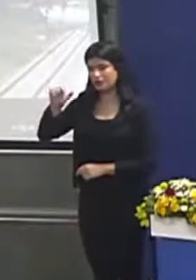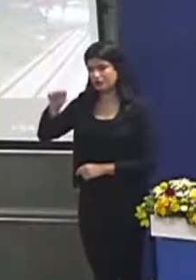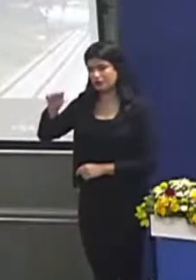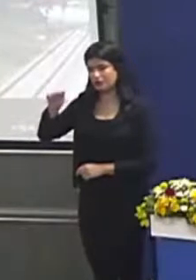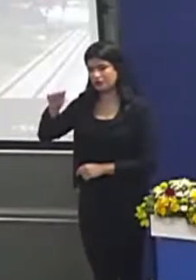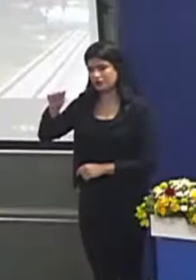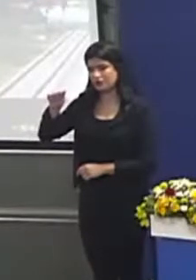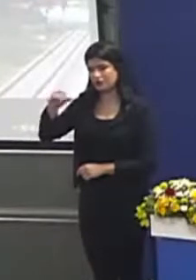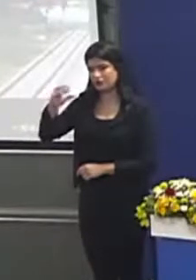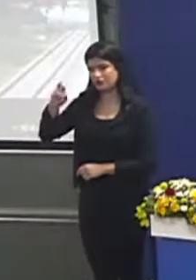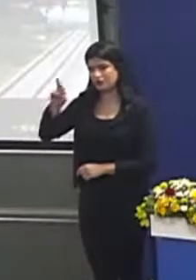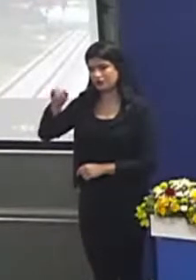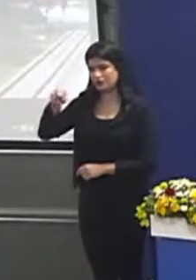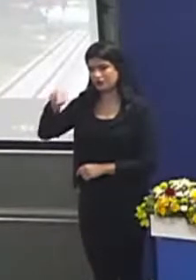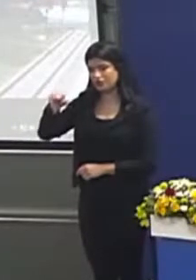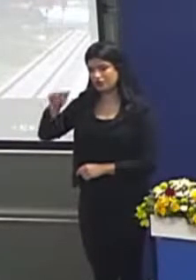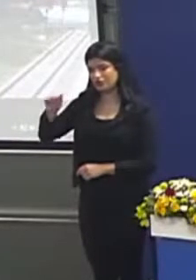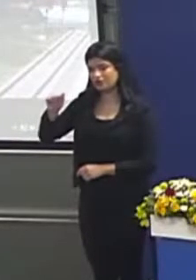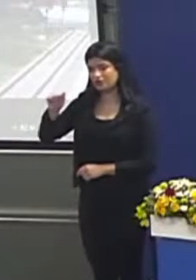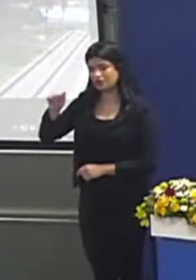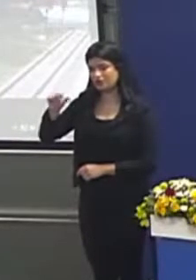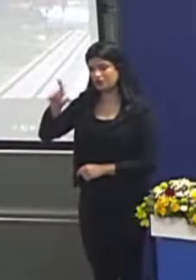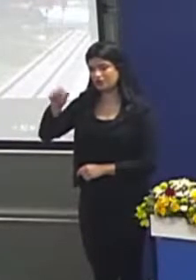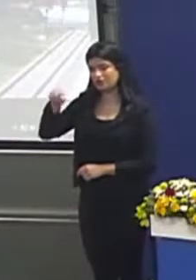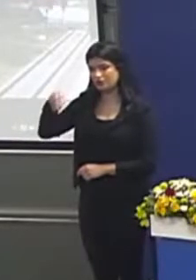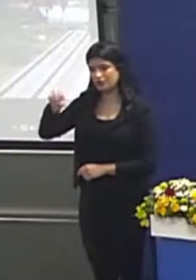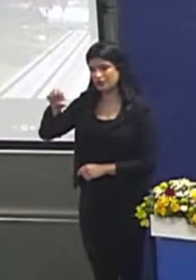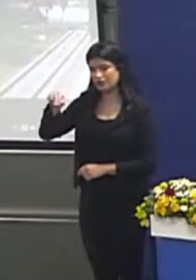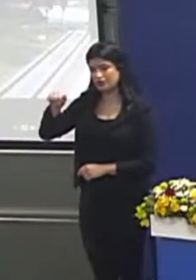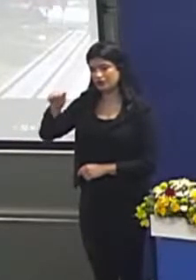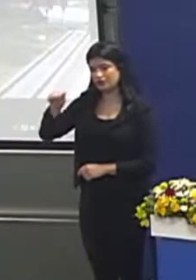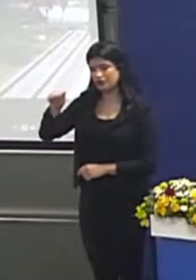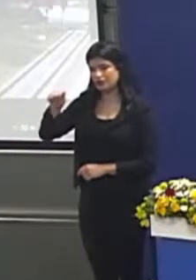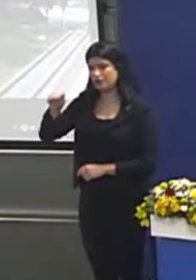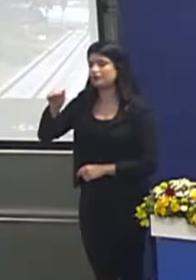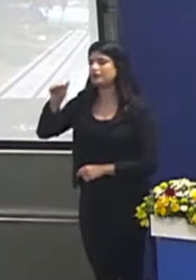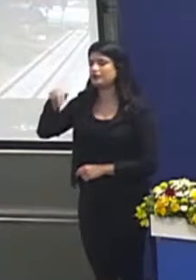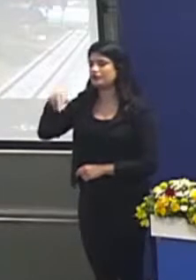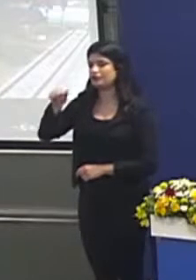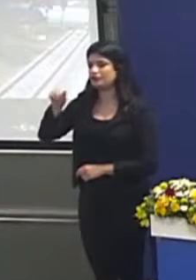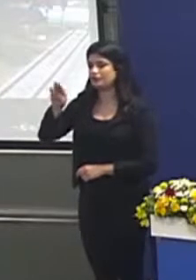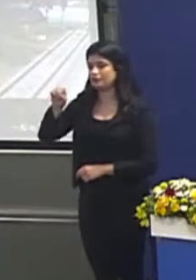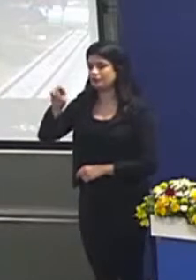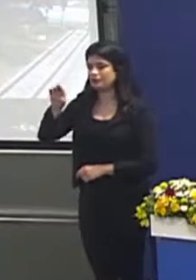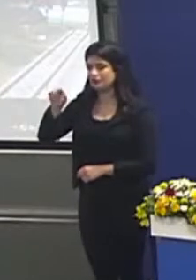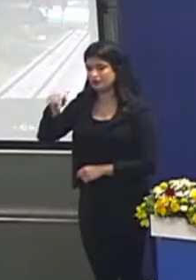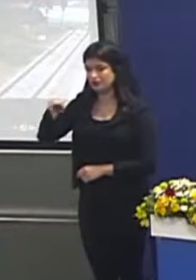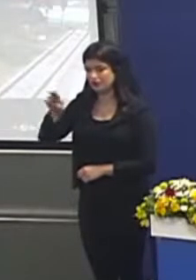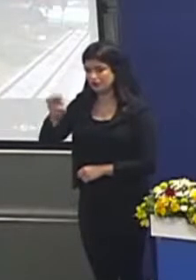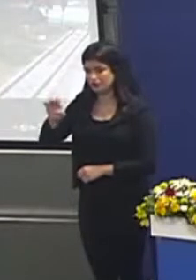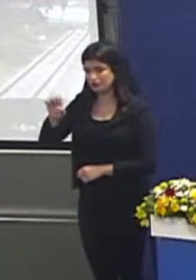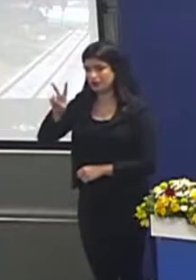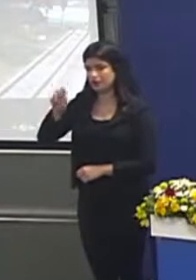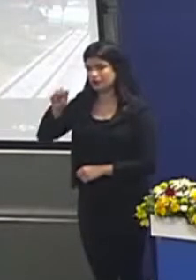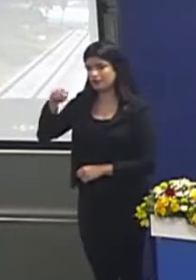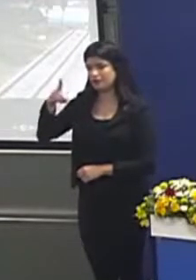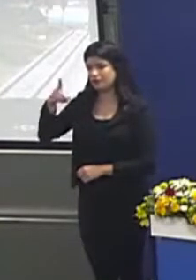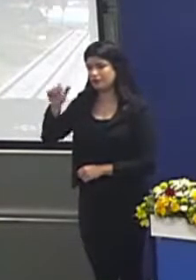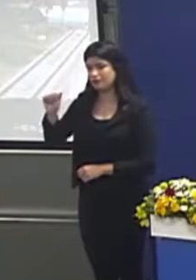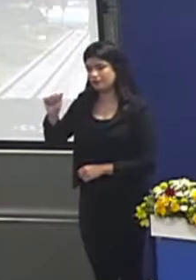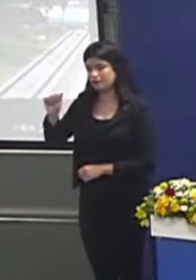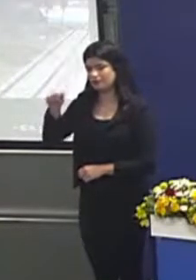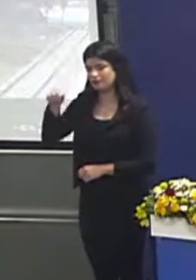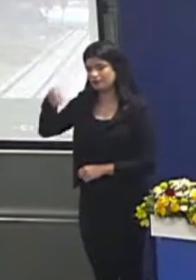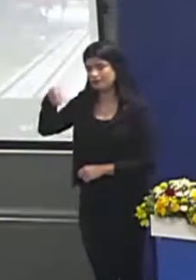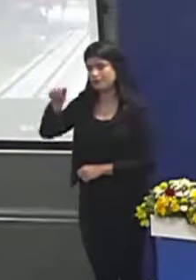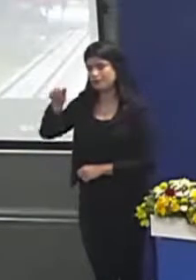Vieira, Cristina Amélia Lúzio, Lumena Furtado, Ana Bock, Wanda Maria Aguiar,